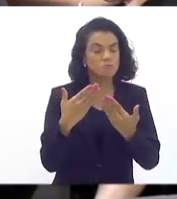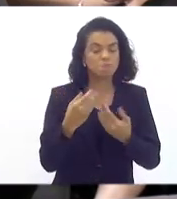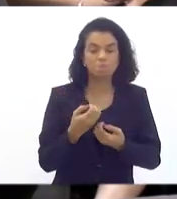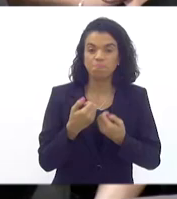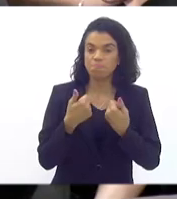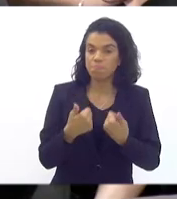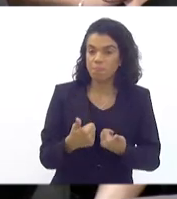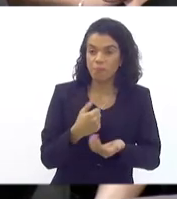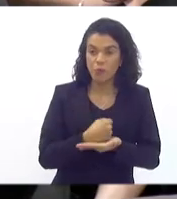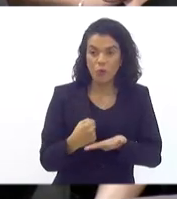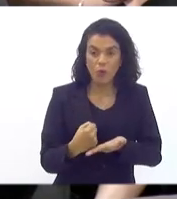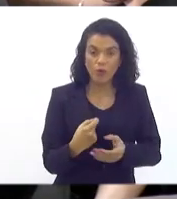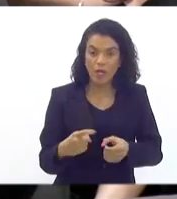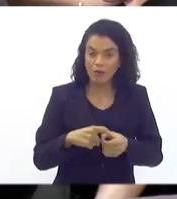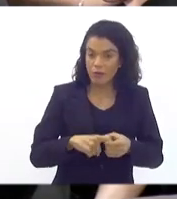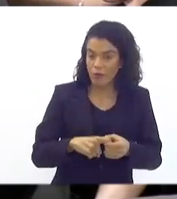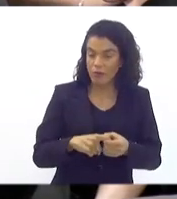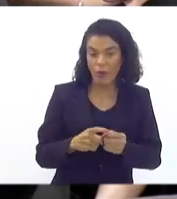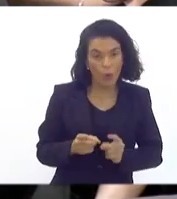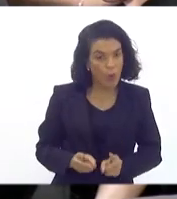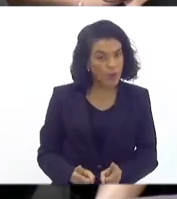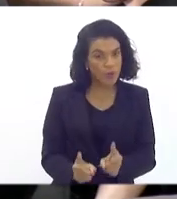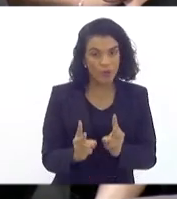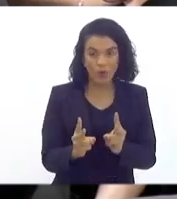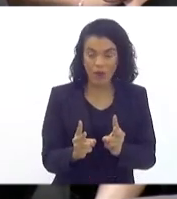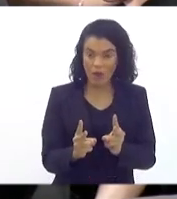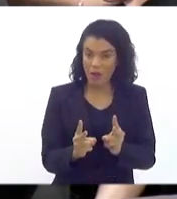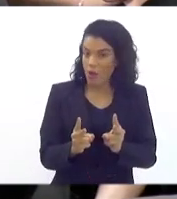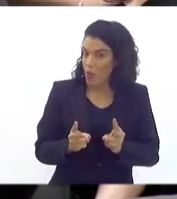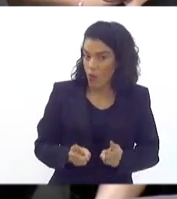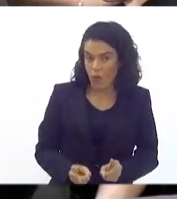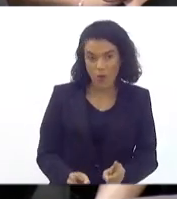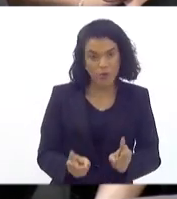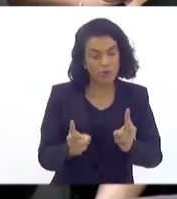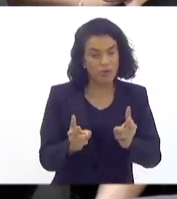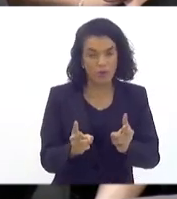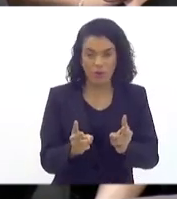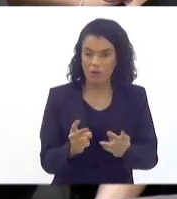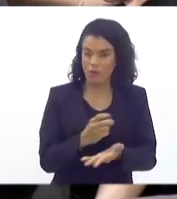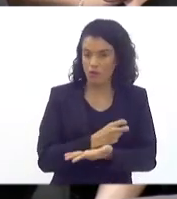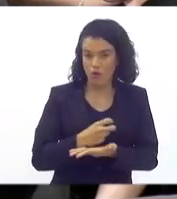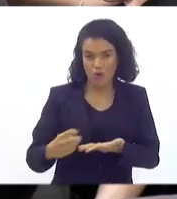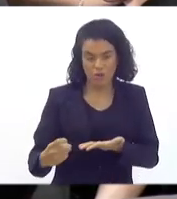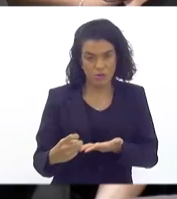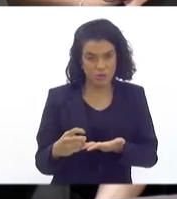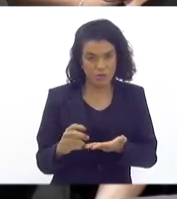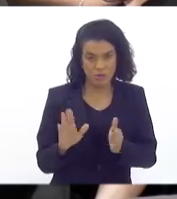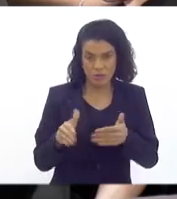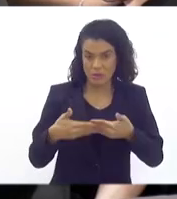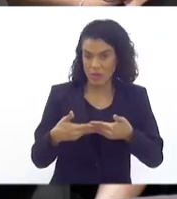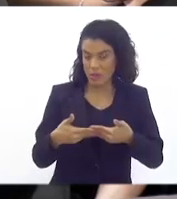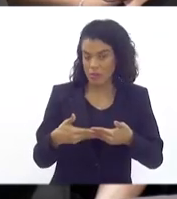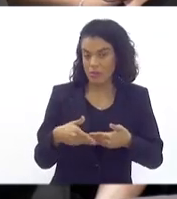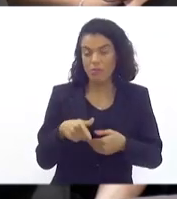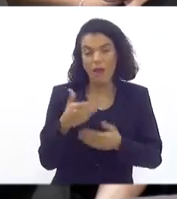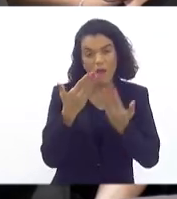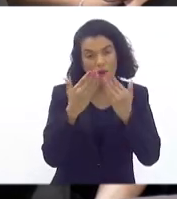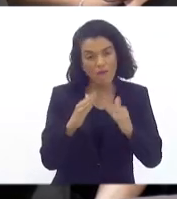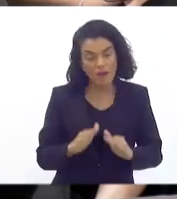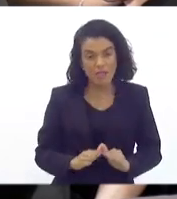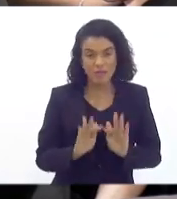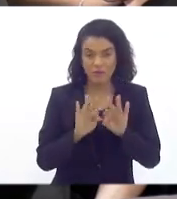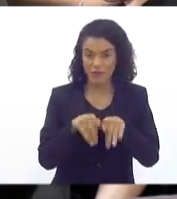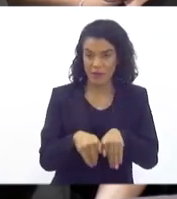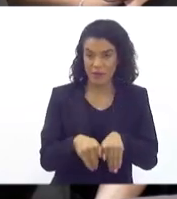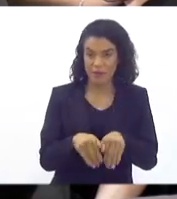o contrato de concessão ele está vigente ainda estava gente ele não foi encerrado ainda para que haja uma avaliação definitiva